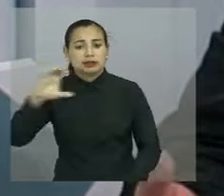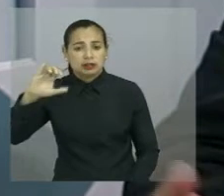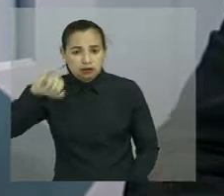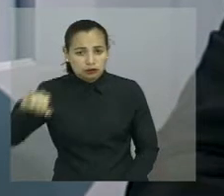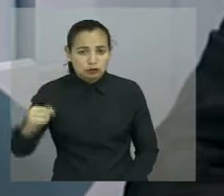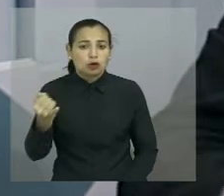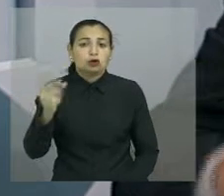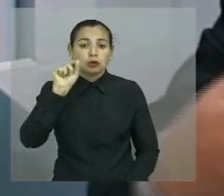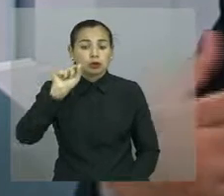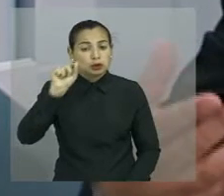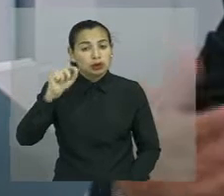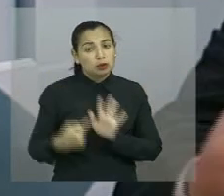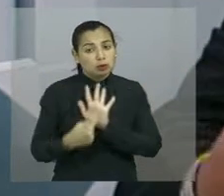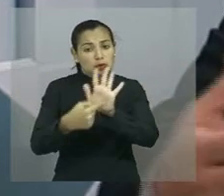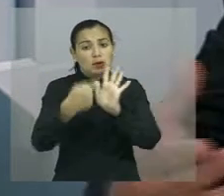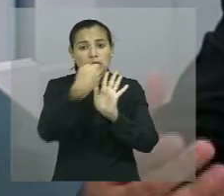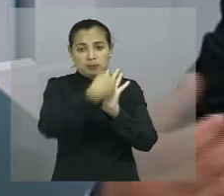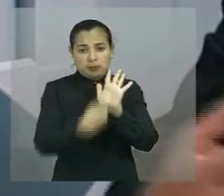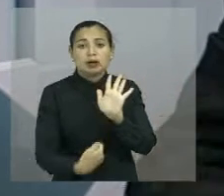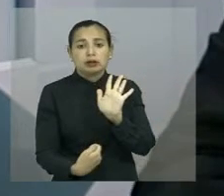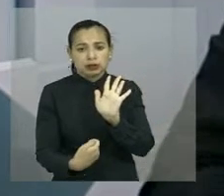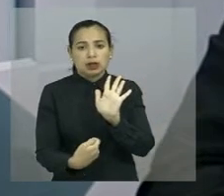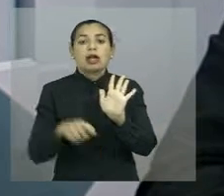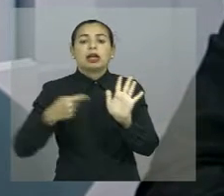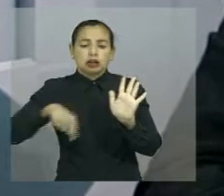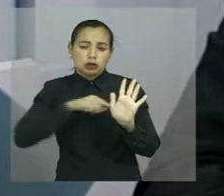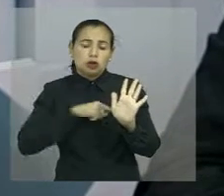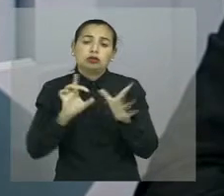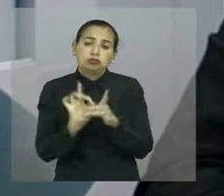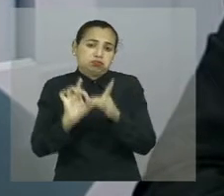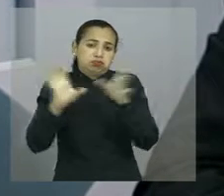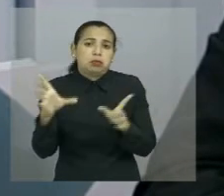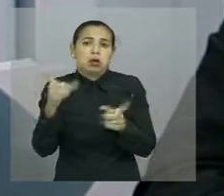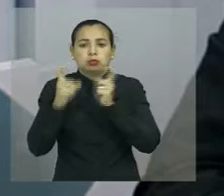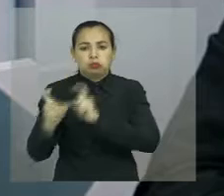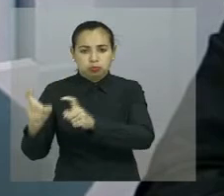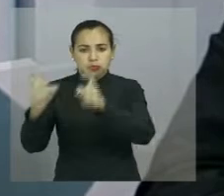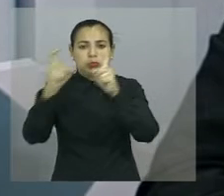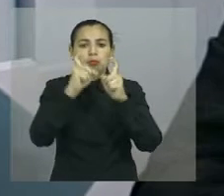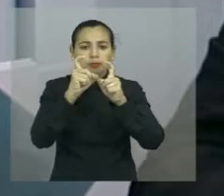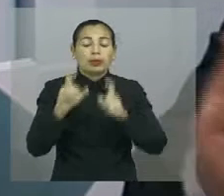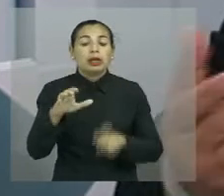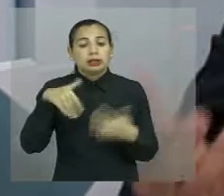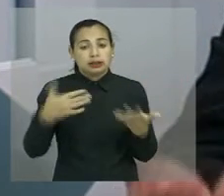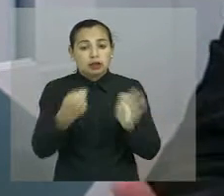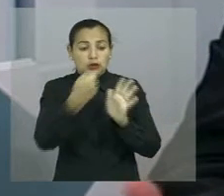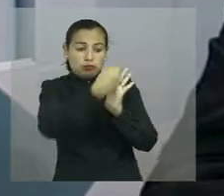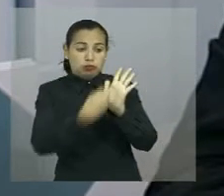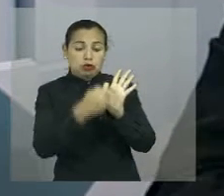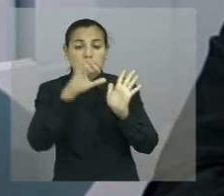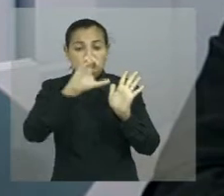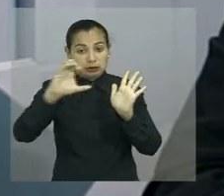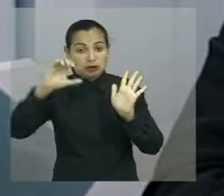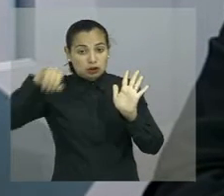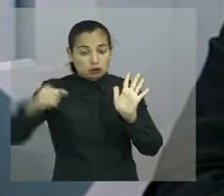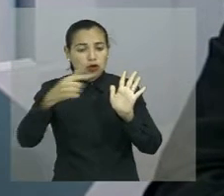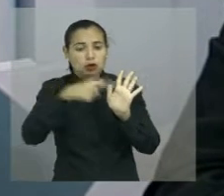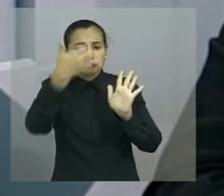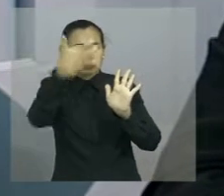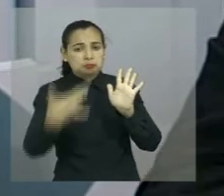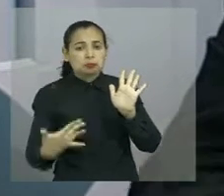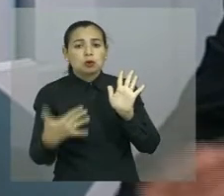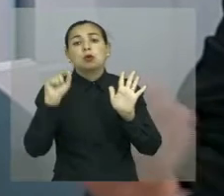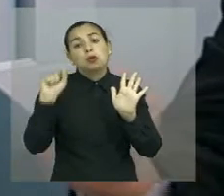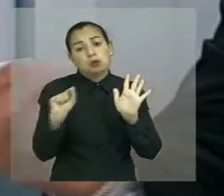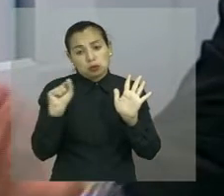eu apresentei um parecer e aí nós também abrimos a discussão. E aí esse parecer na CCJ, ele foi